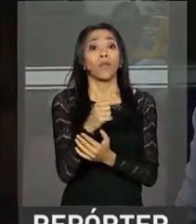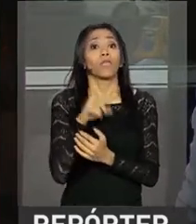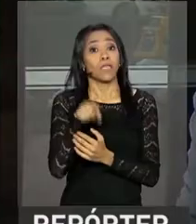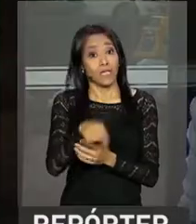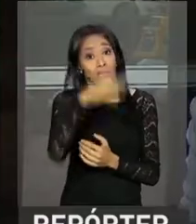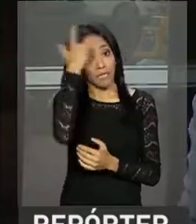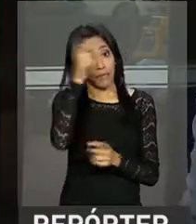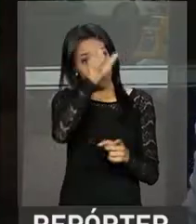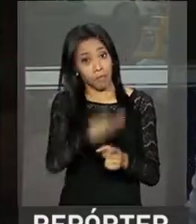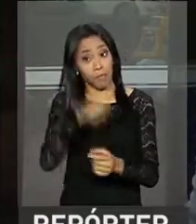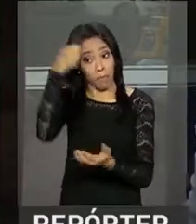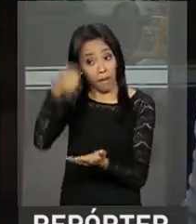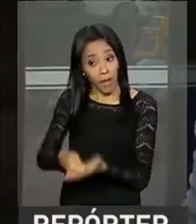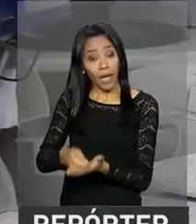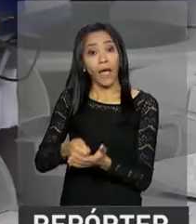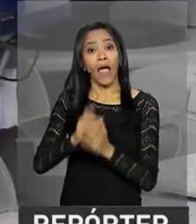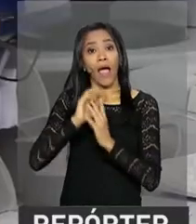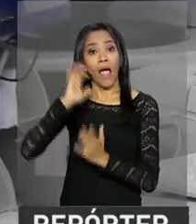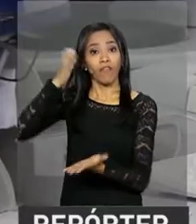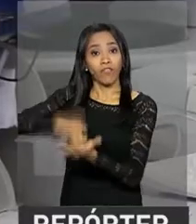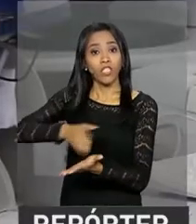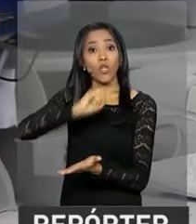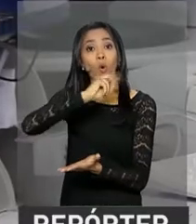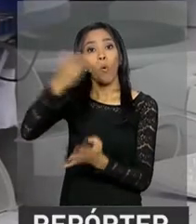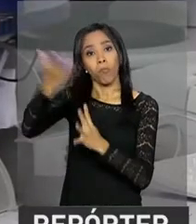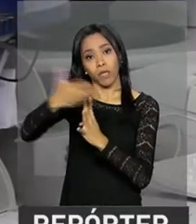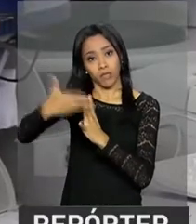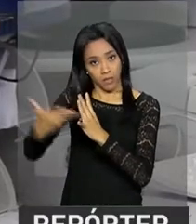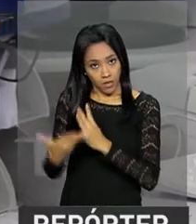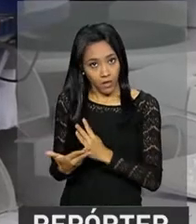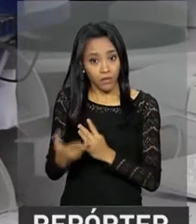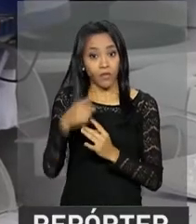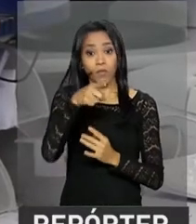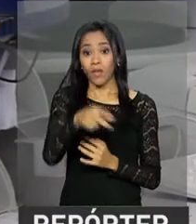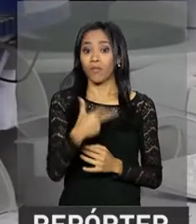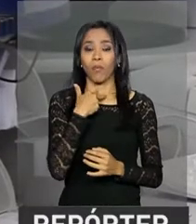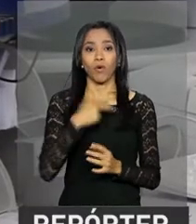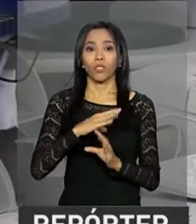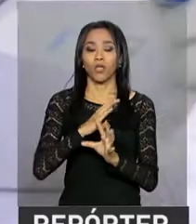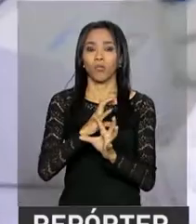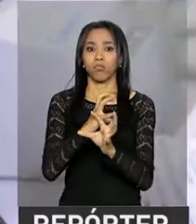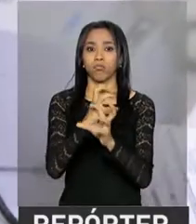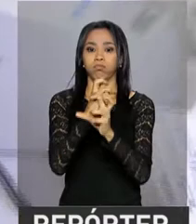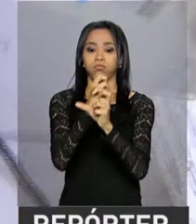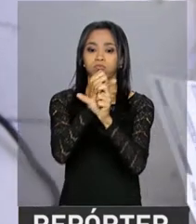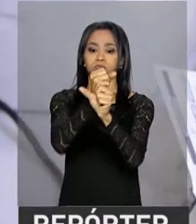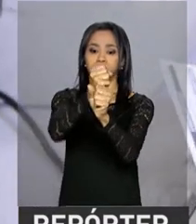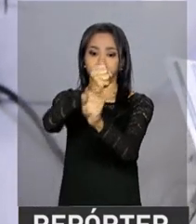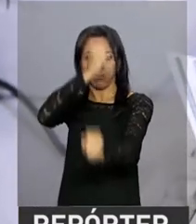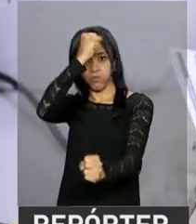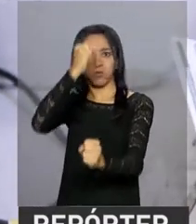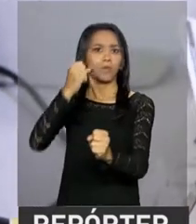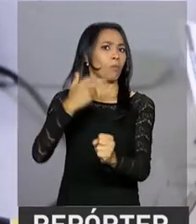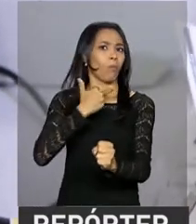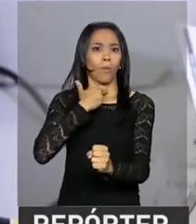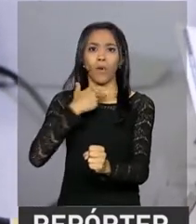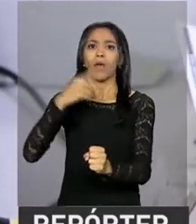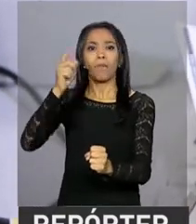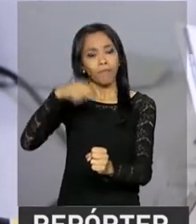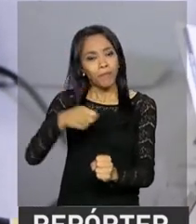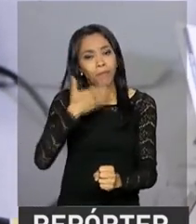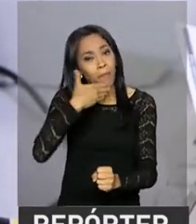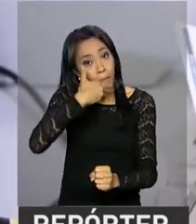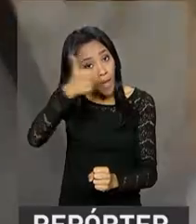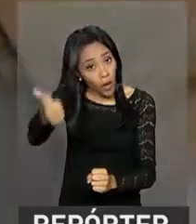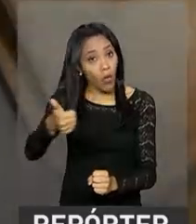à vista ou parcelado como os valores não vão poder mais se acumular ao longo dos meses é preferível que a pessoa faça um parcelamento da fatura